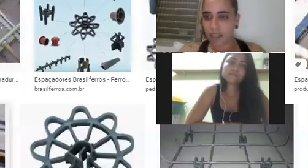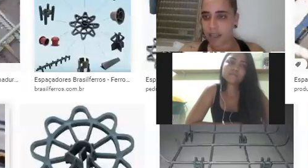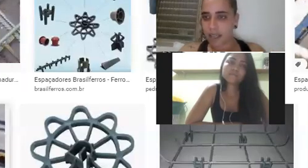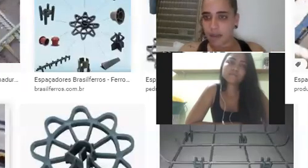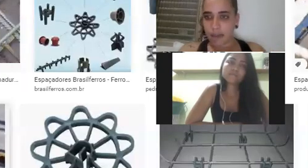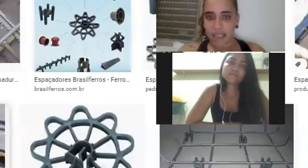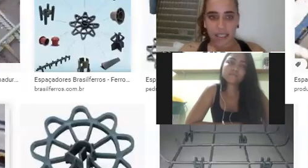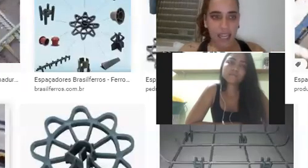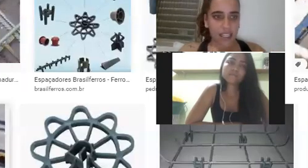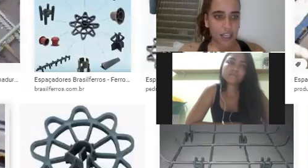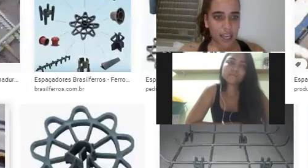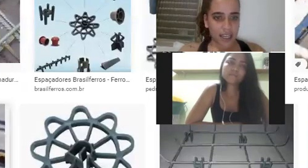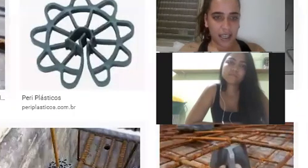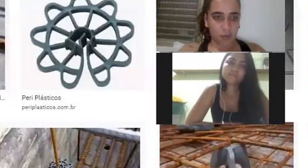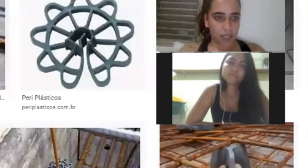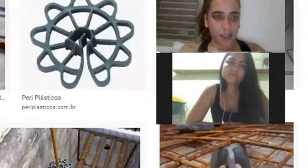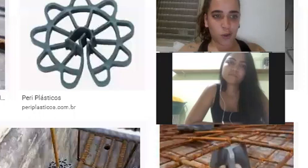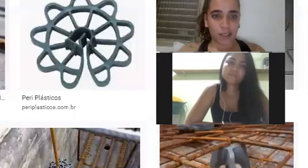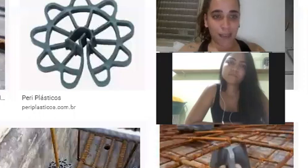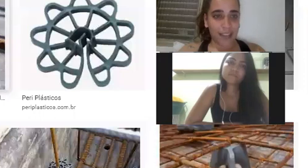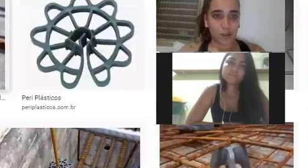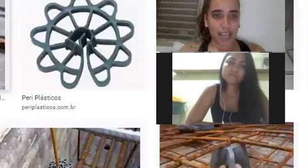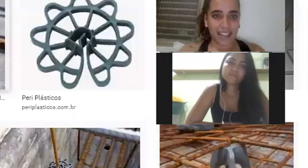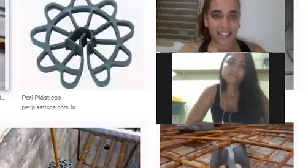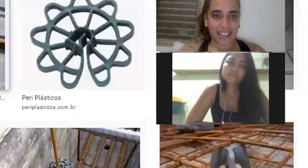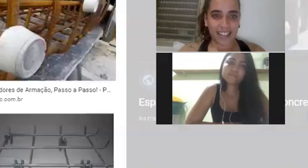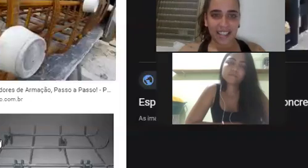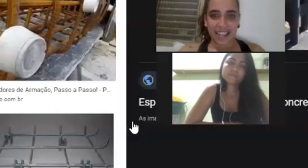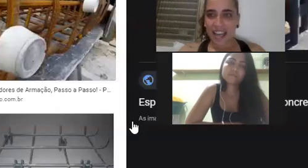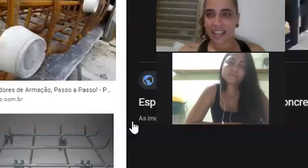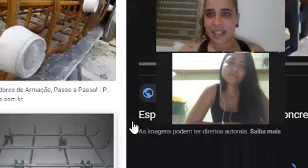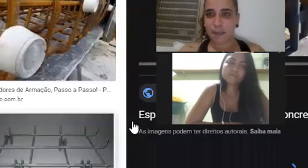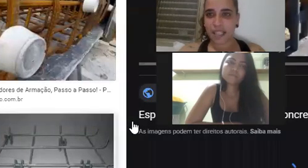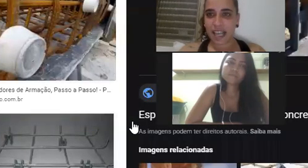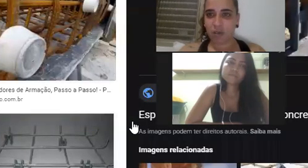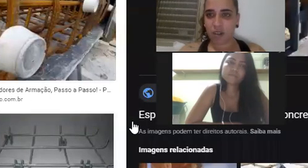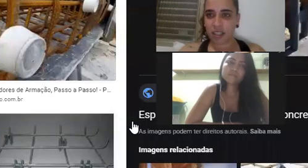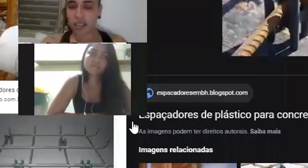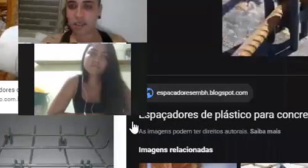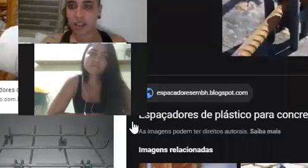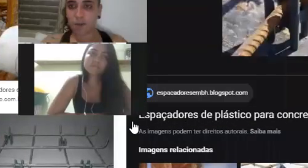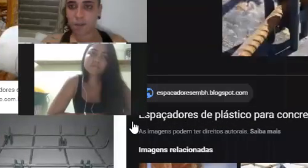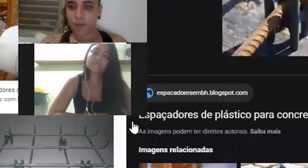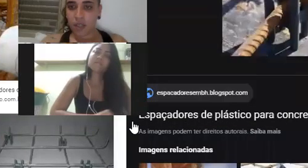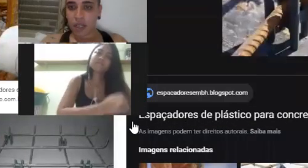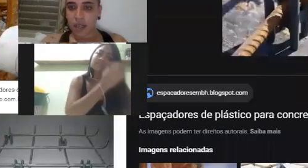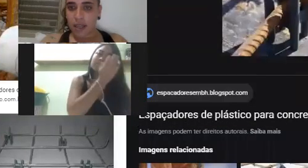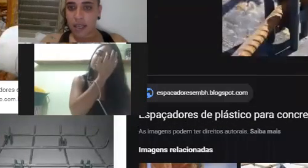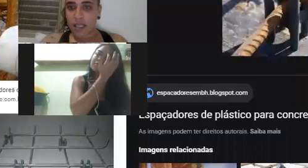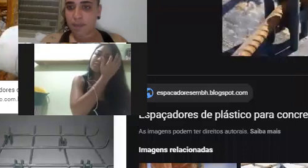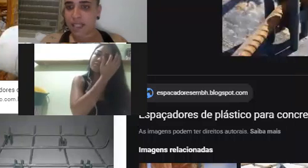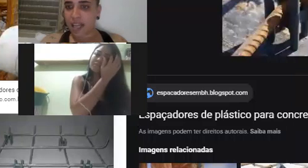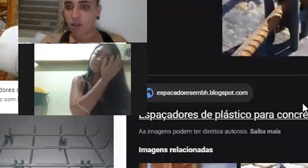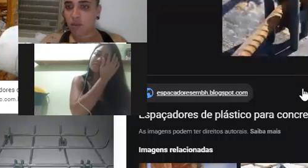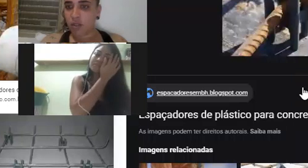para ver, mas na engenharia, uma das coisas mais usadas é esse espaçador aqui, tá vendo?